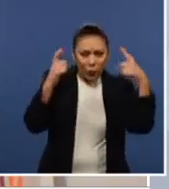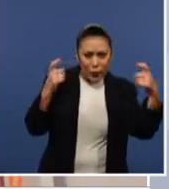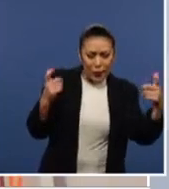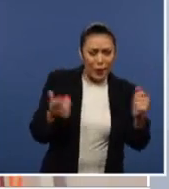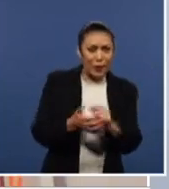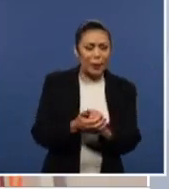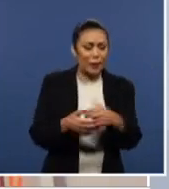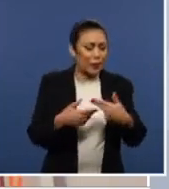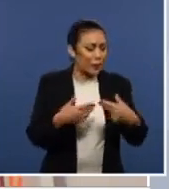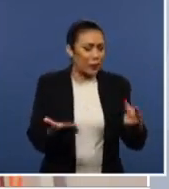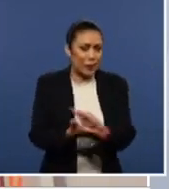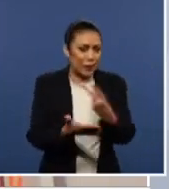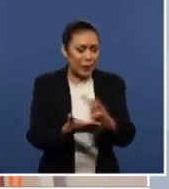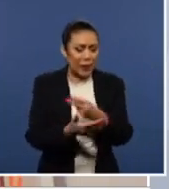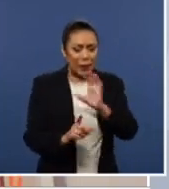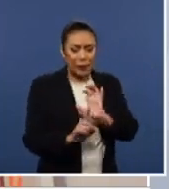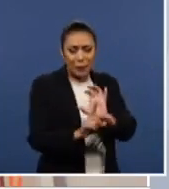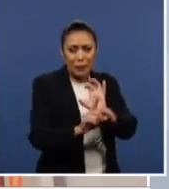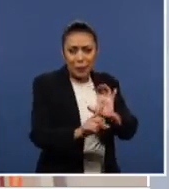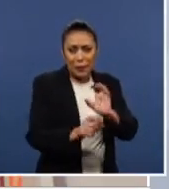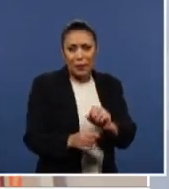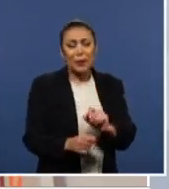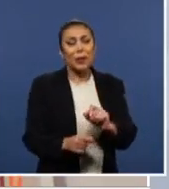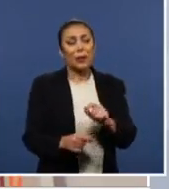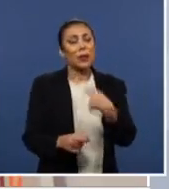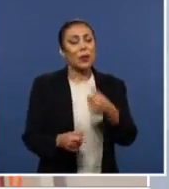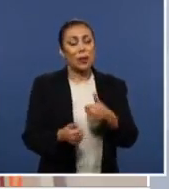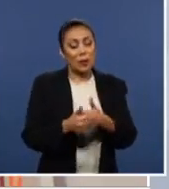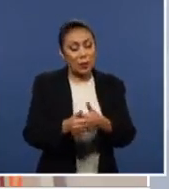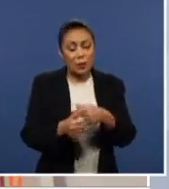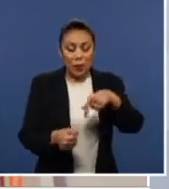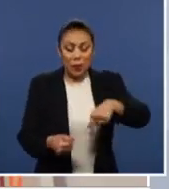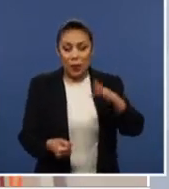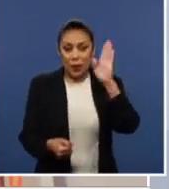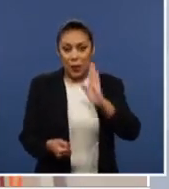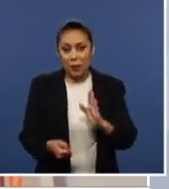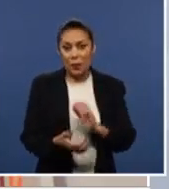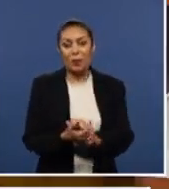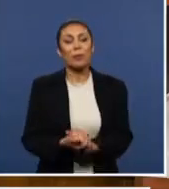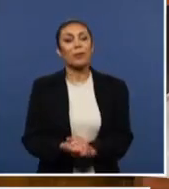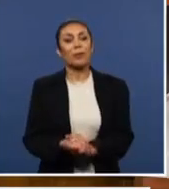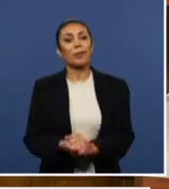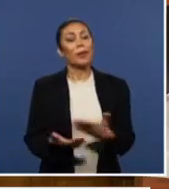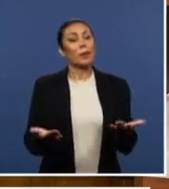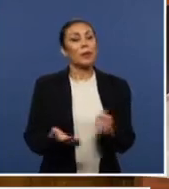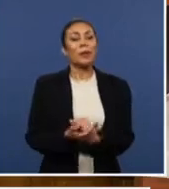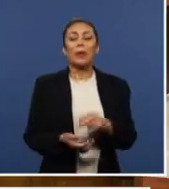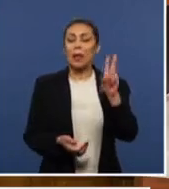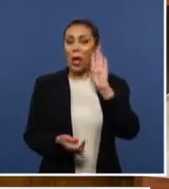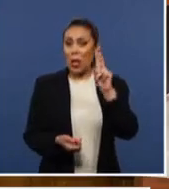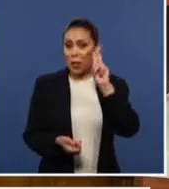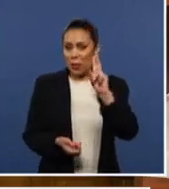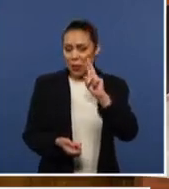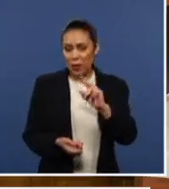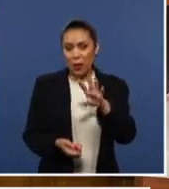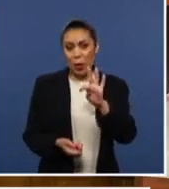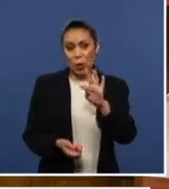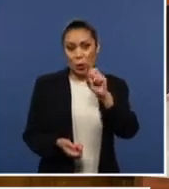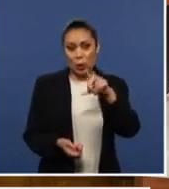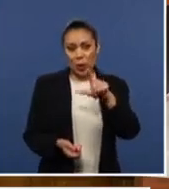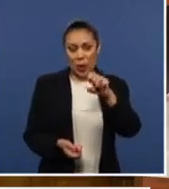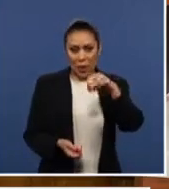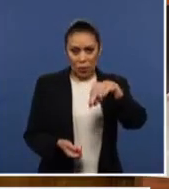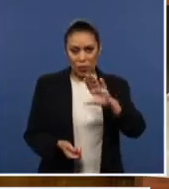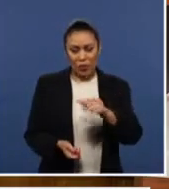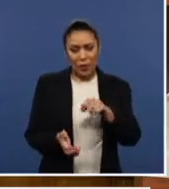barbárie e da intimidação, dessa coisa toda que a gente está acompanhando no Brasil. Diante desse episódio aí, já o Toledo já refez um